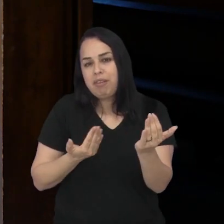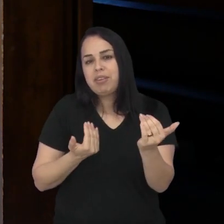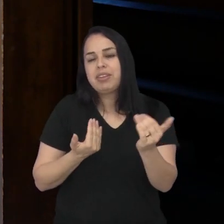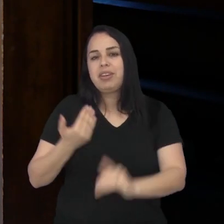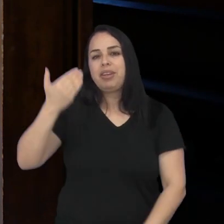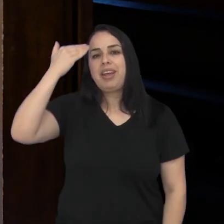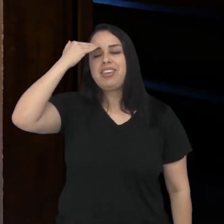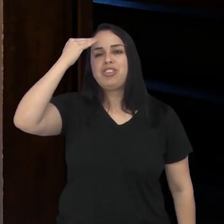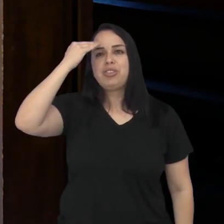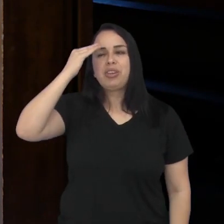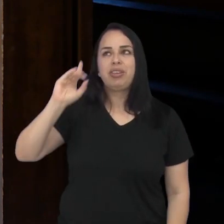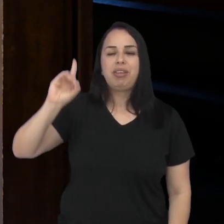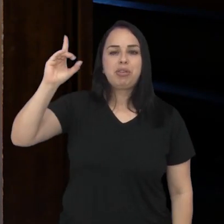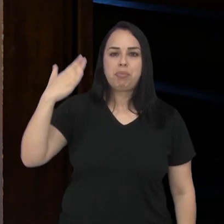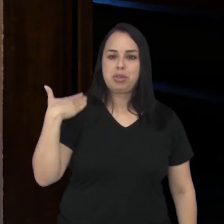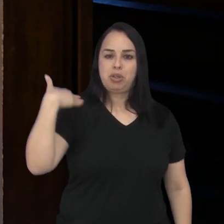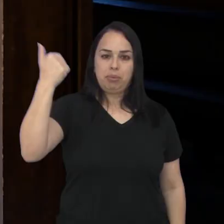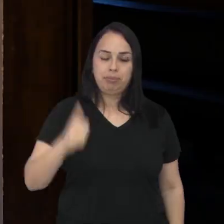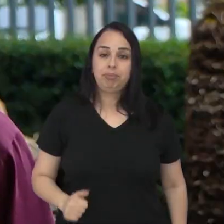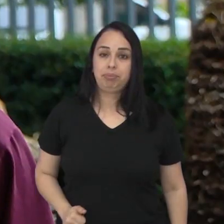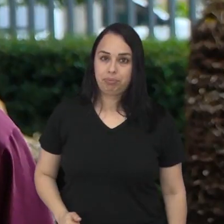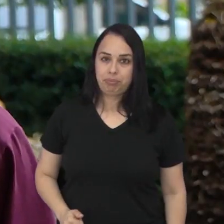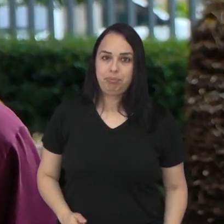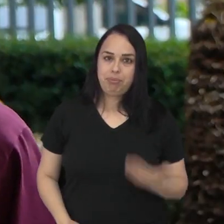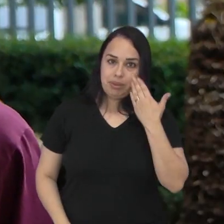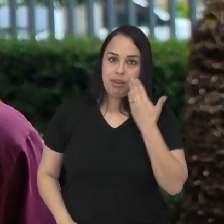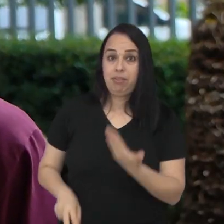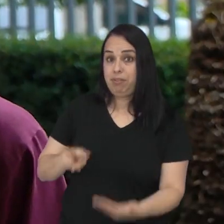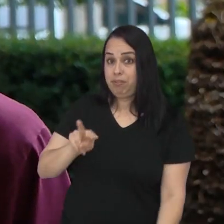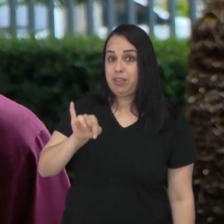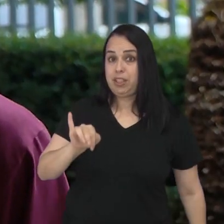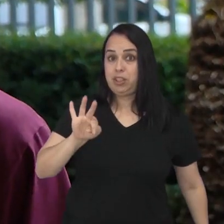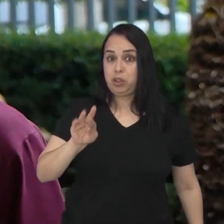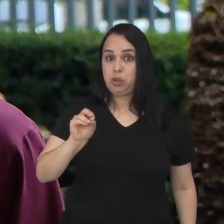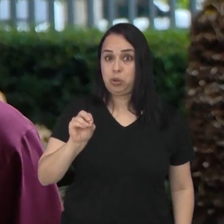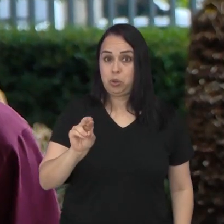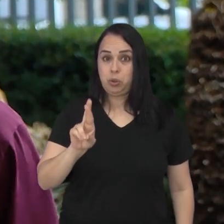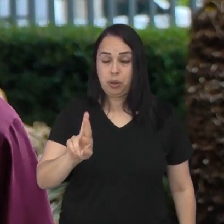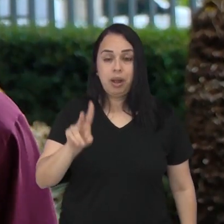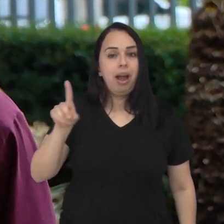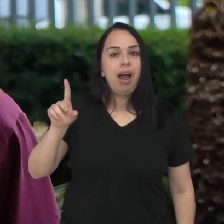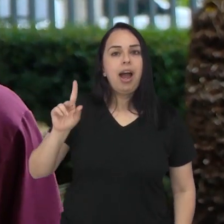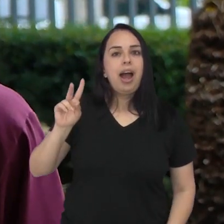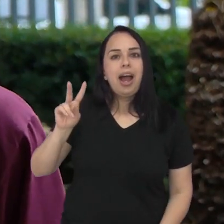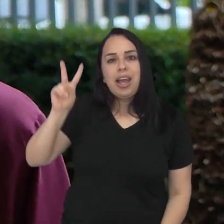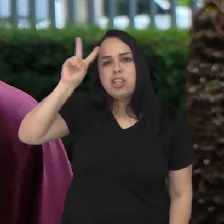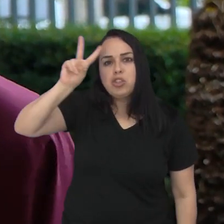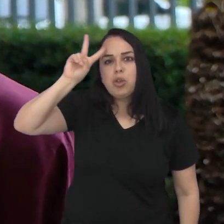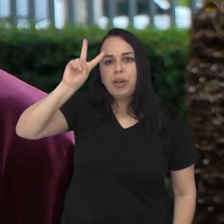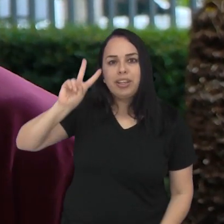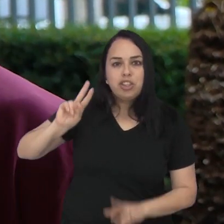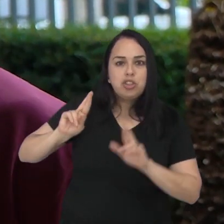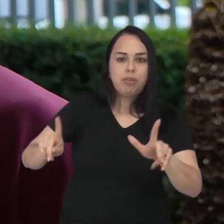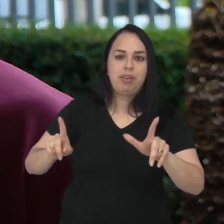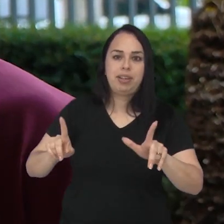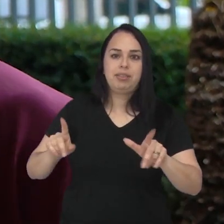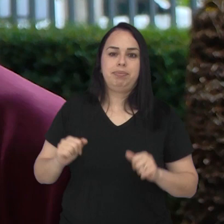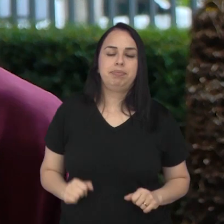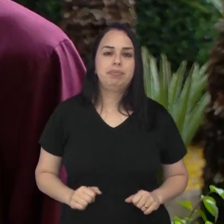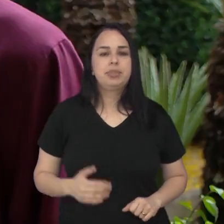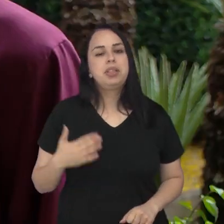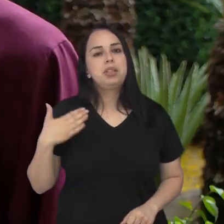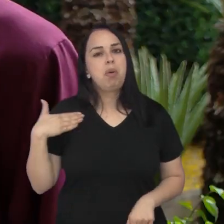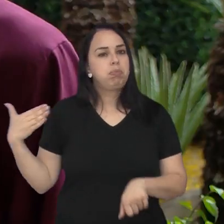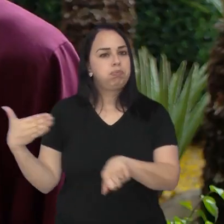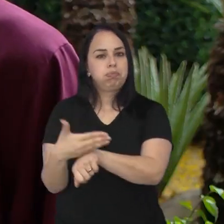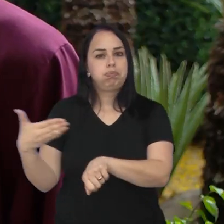na minha caminhada a entender também aonde Deus tem me chamado. Para o Vitor, a história foi diferente. Começou ainda criança, na companhia dos pais.